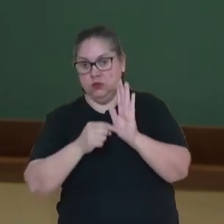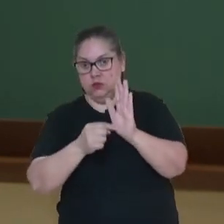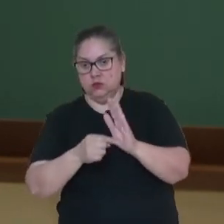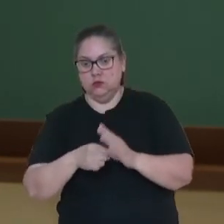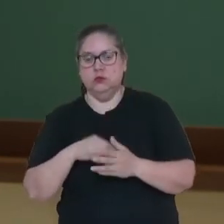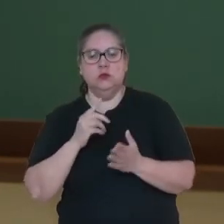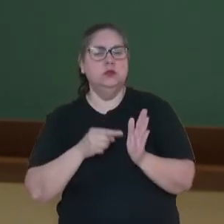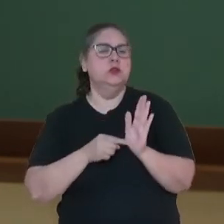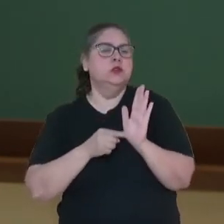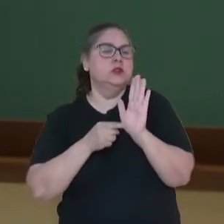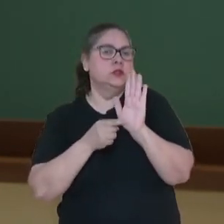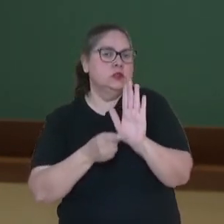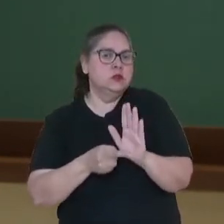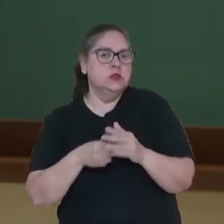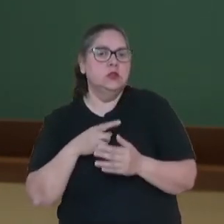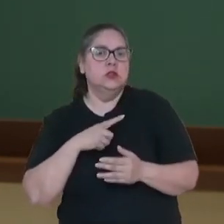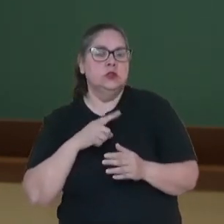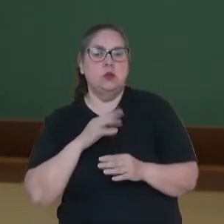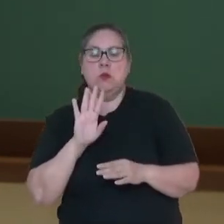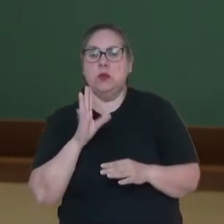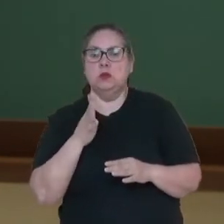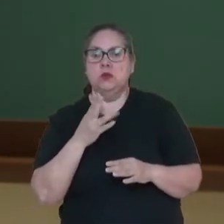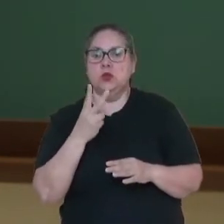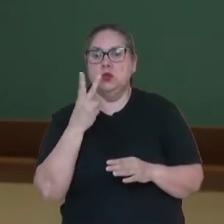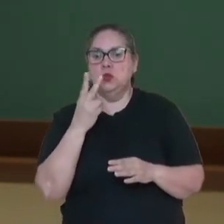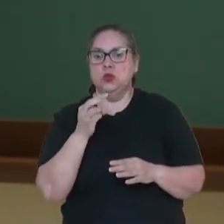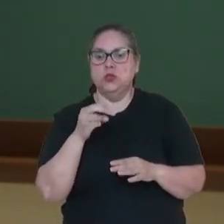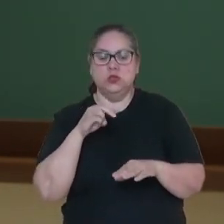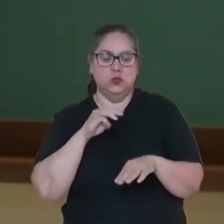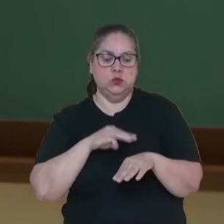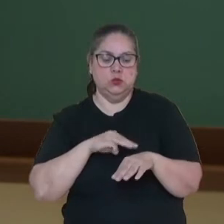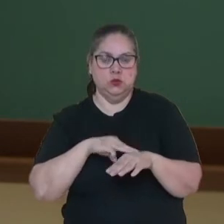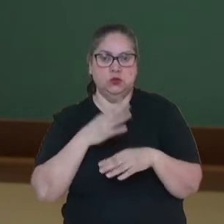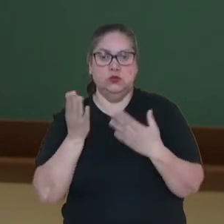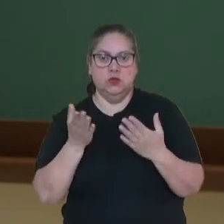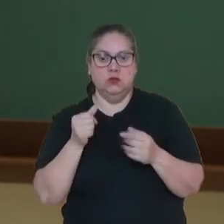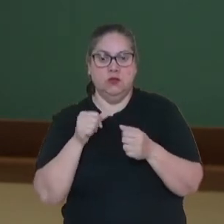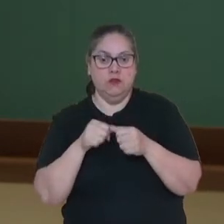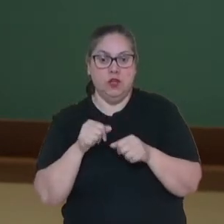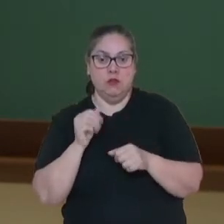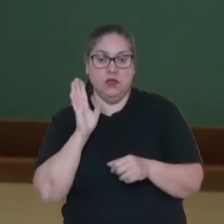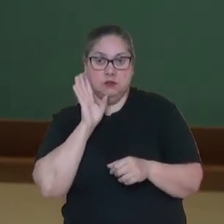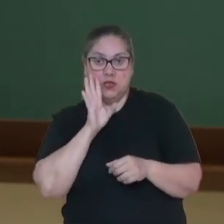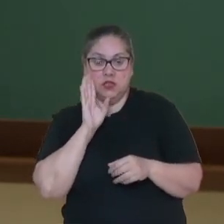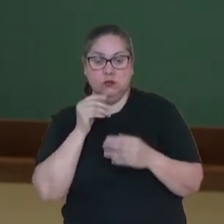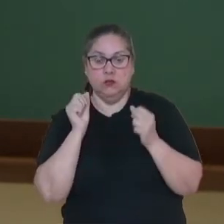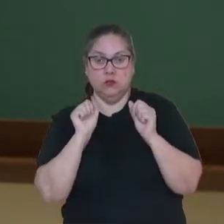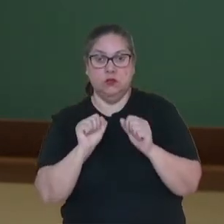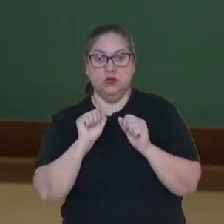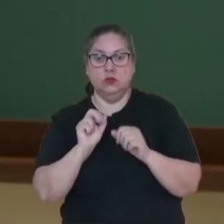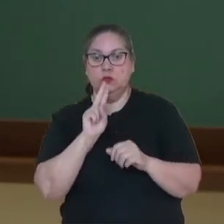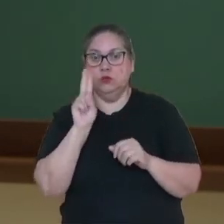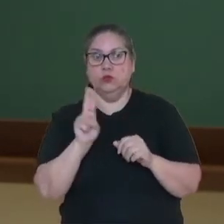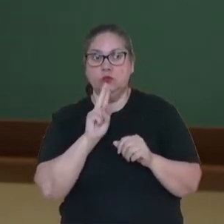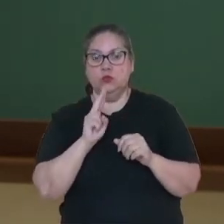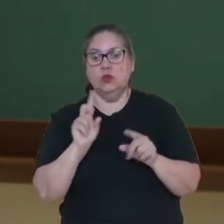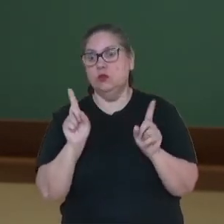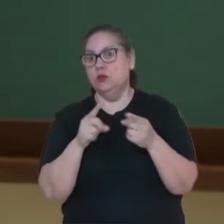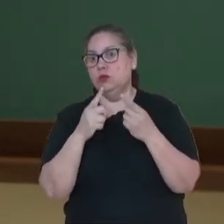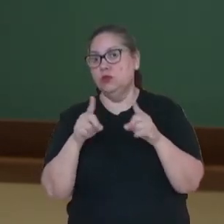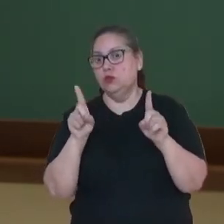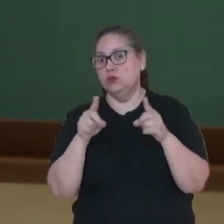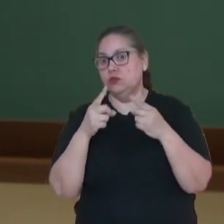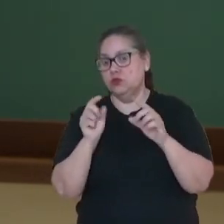Essa apresentação, ela deve ter no máximo 2 minutos, e para ela ficar mais bacana, vocês podem até utilizar uma música